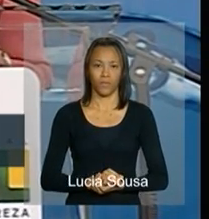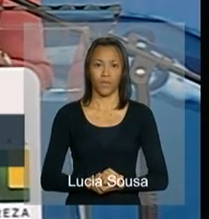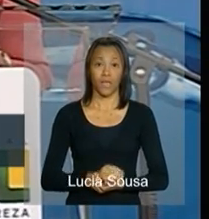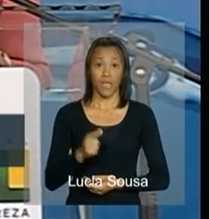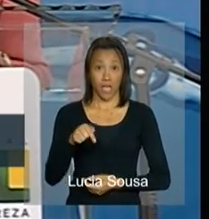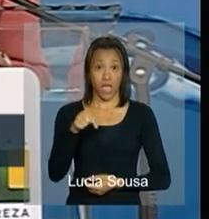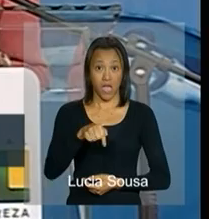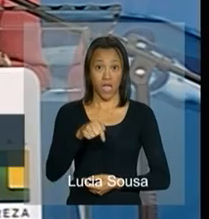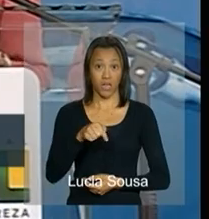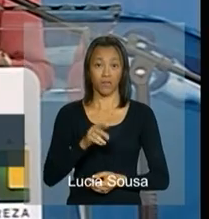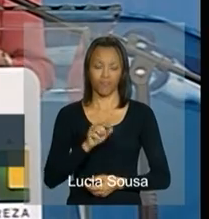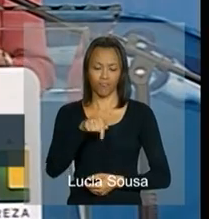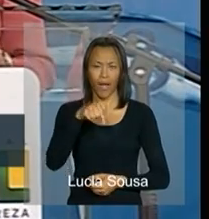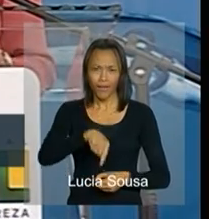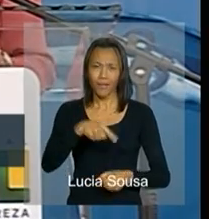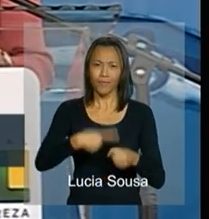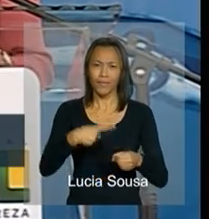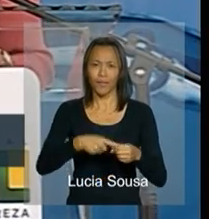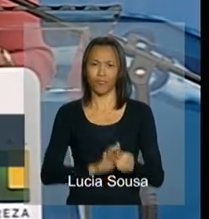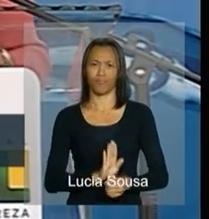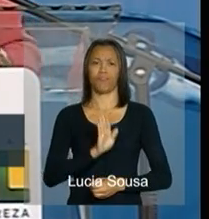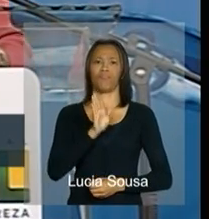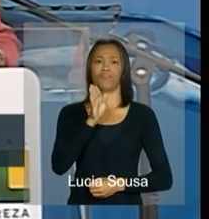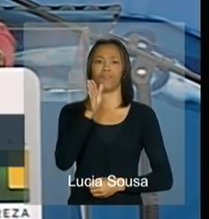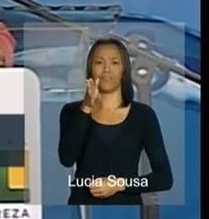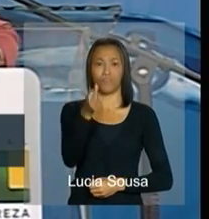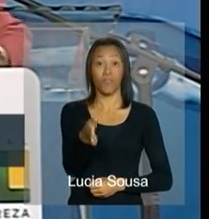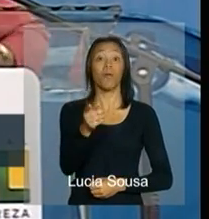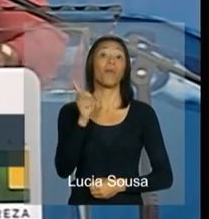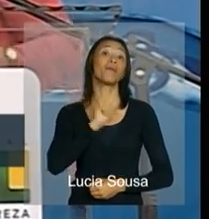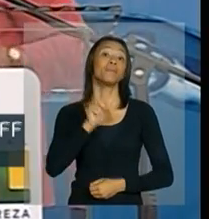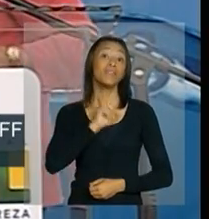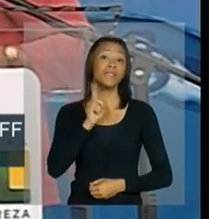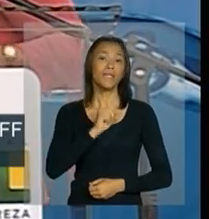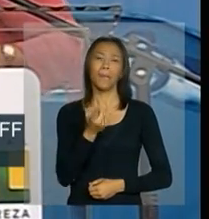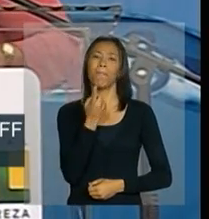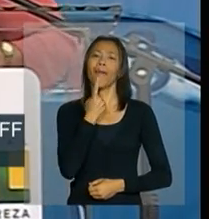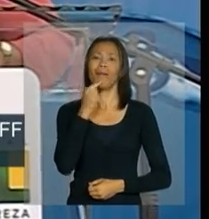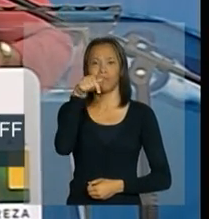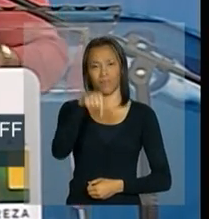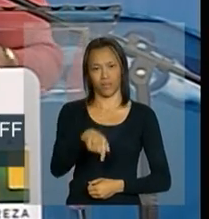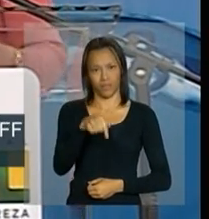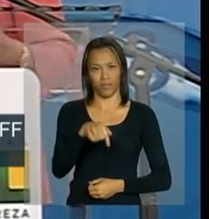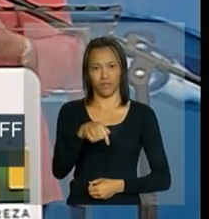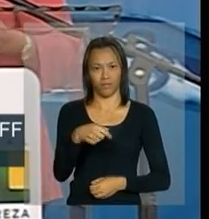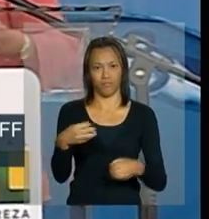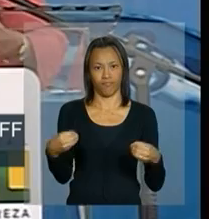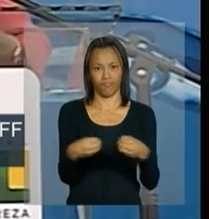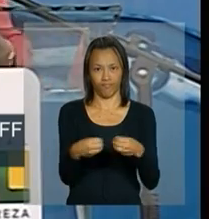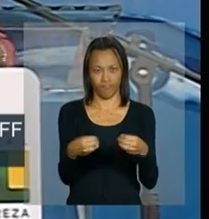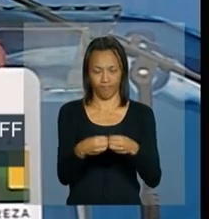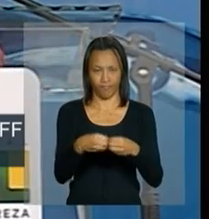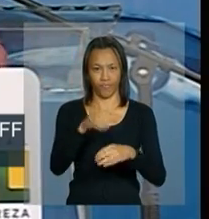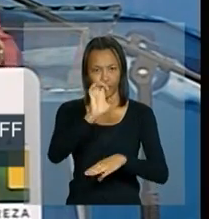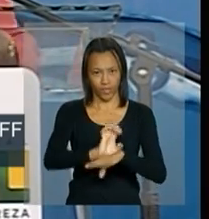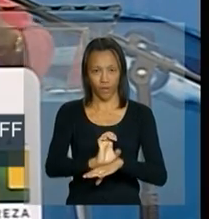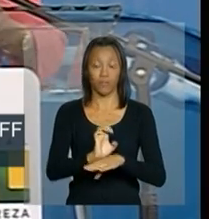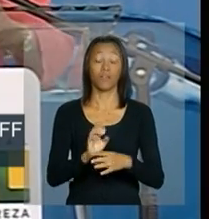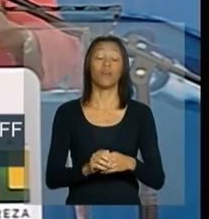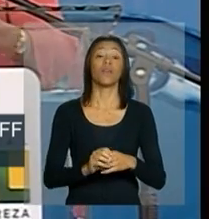saiu daqui de Caetité e foi para Minas Gerais, que é aqui pertinho. E foi